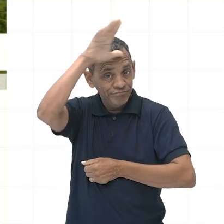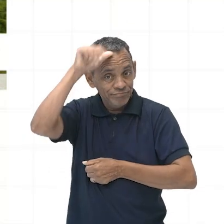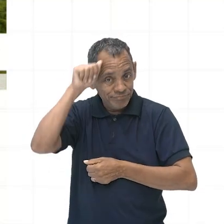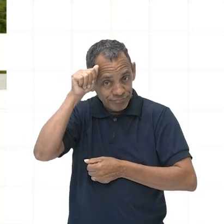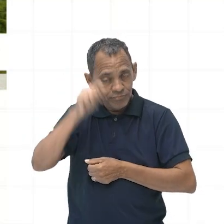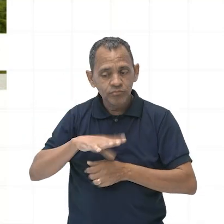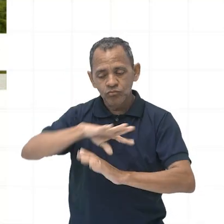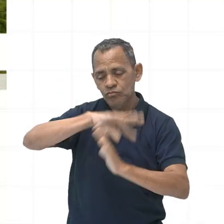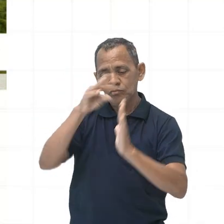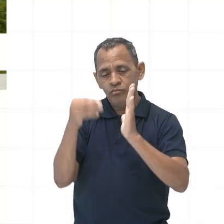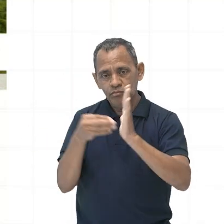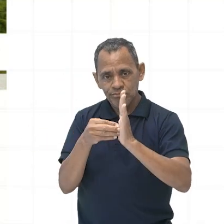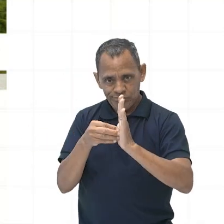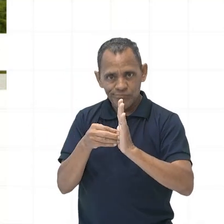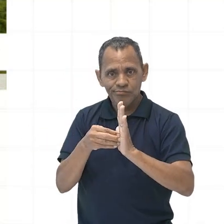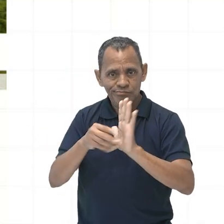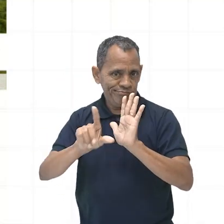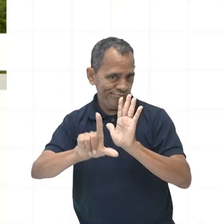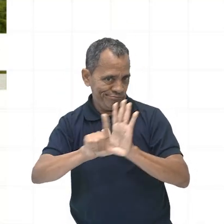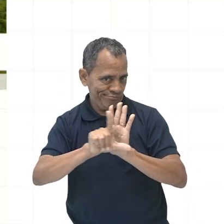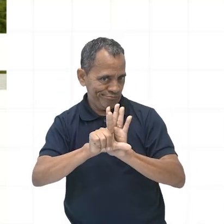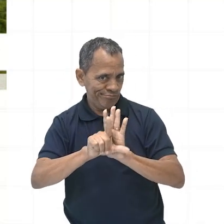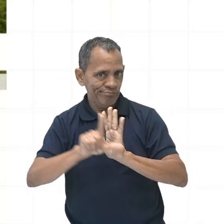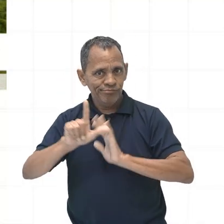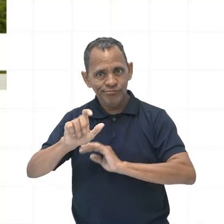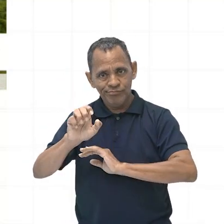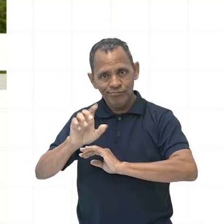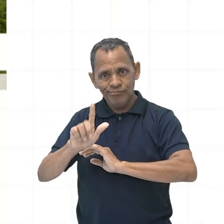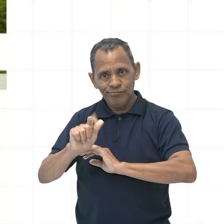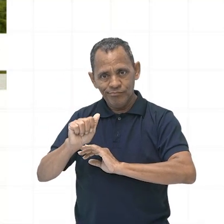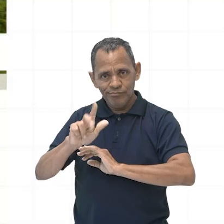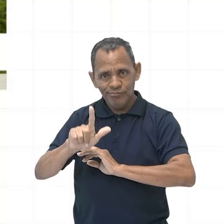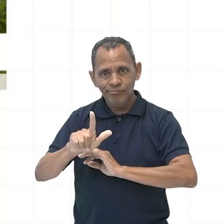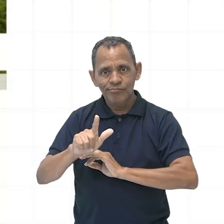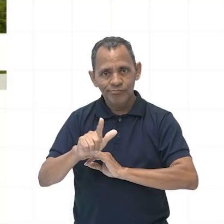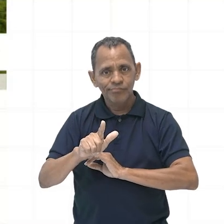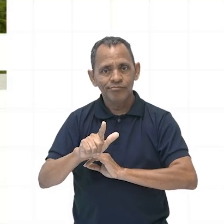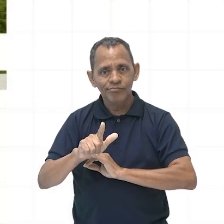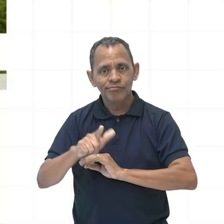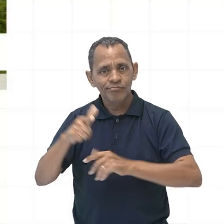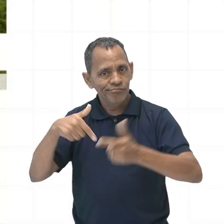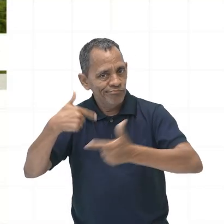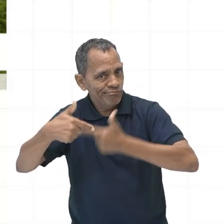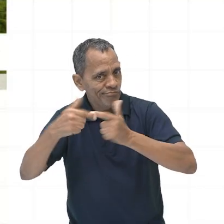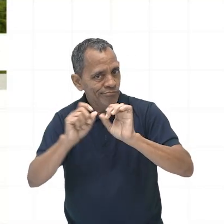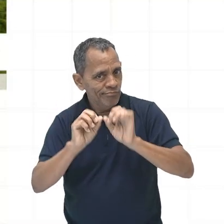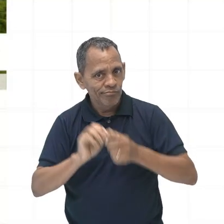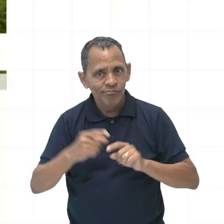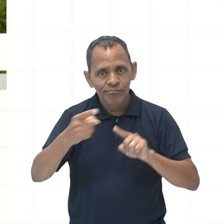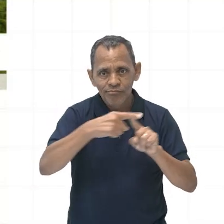Então, na nossa Amazônia Legal, então já estou trabalhando com um tipo de gráfico, que é o gráfico de